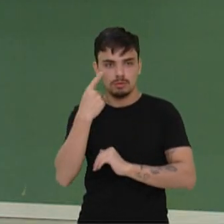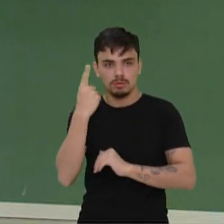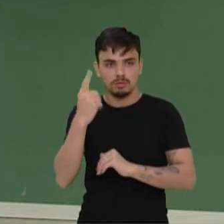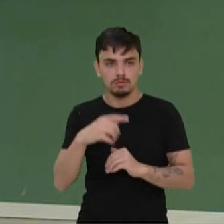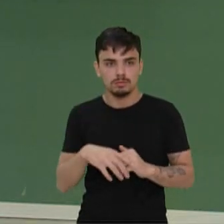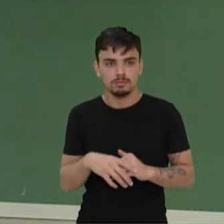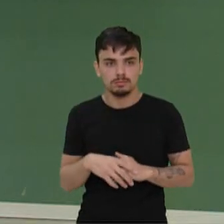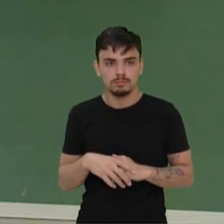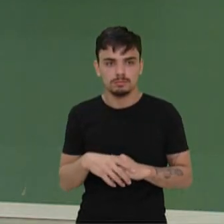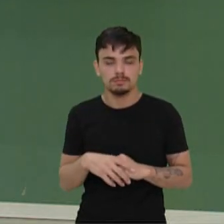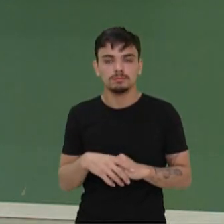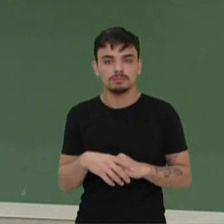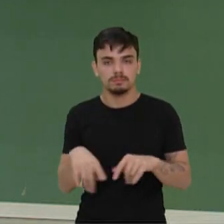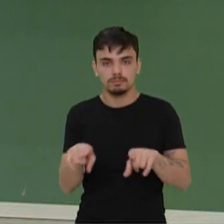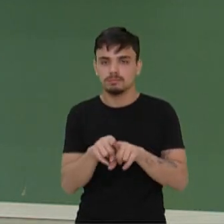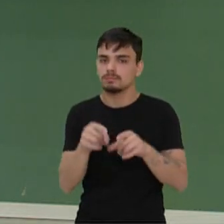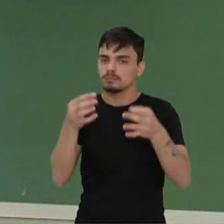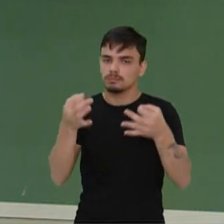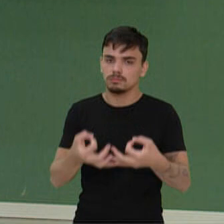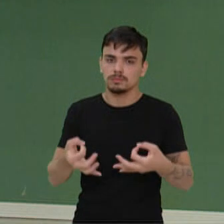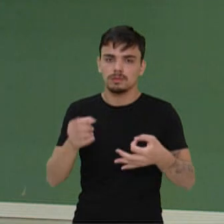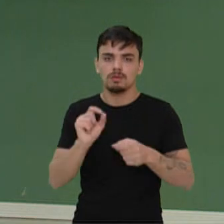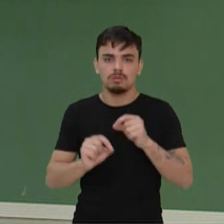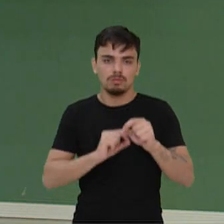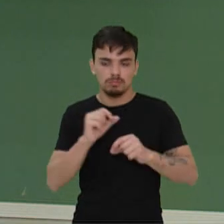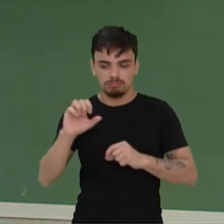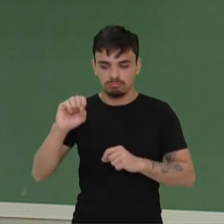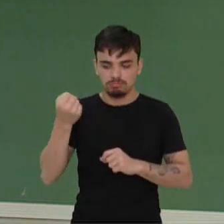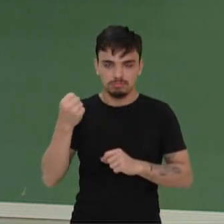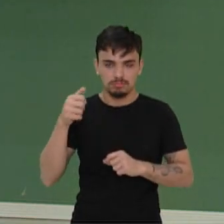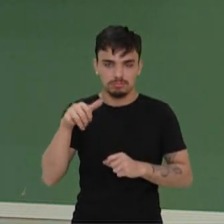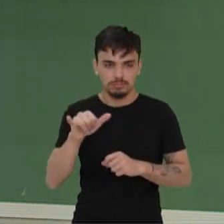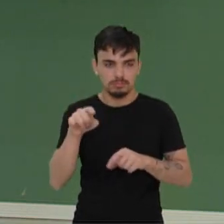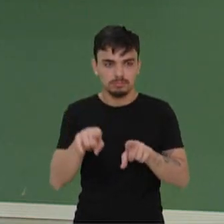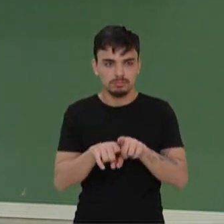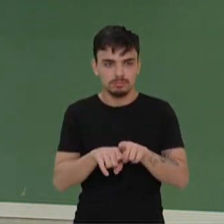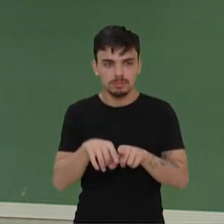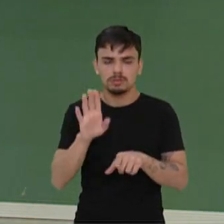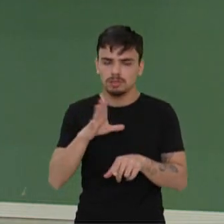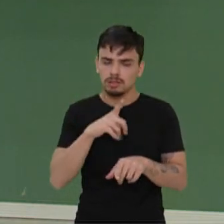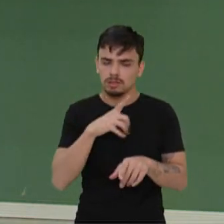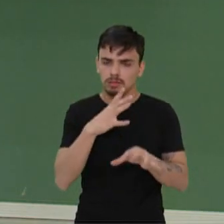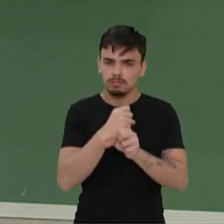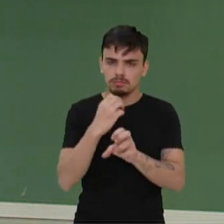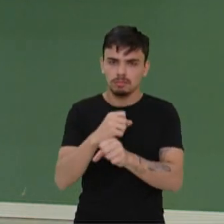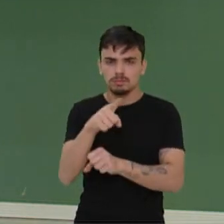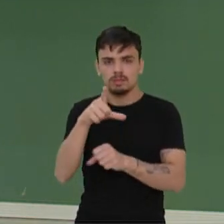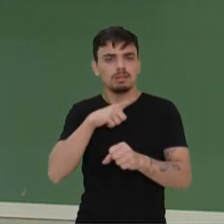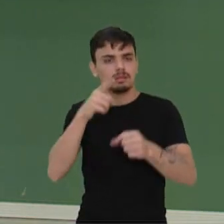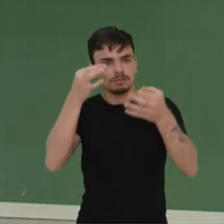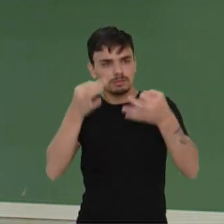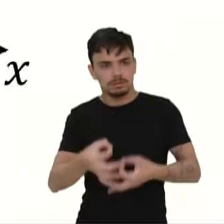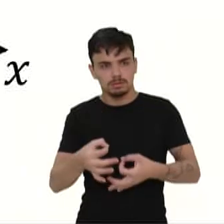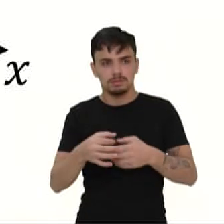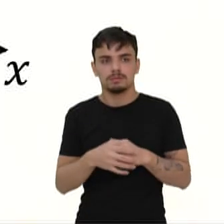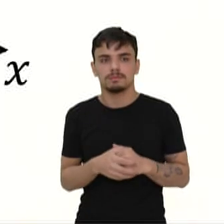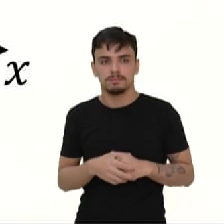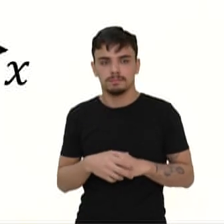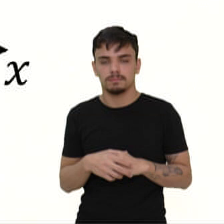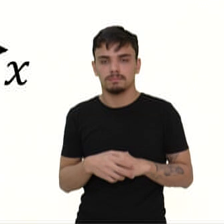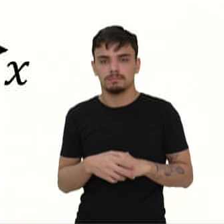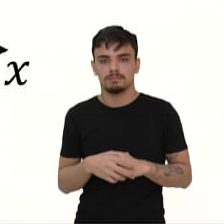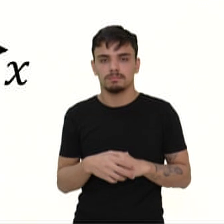1? Com certeza absoluta é 8. Não precisa nem calcular, mas está calculadinho aí para você ter certeza que é.